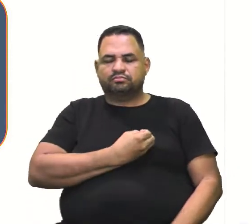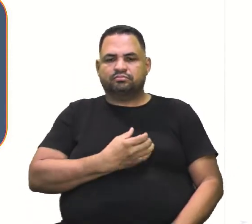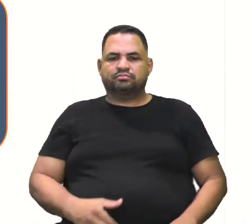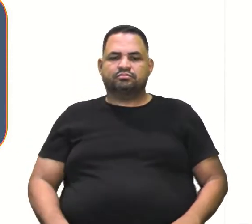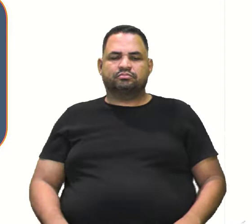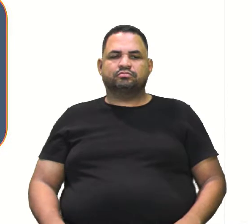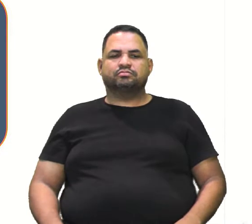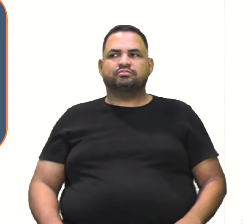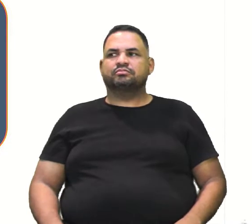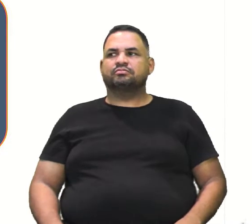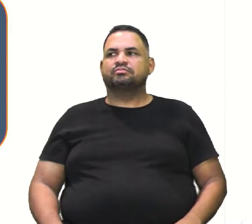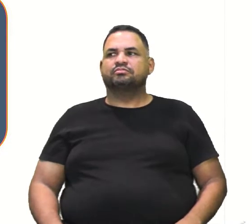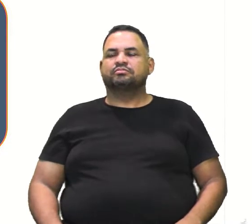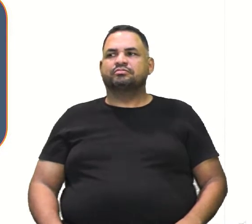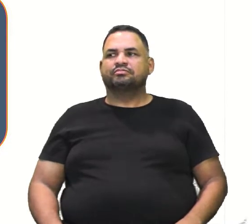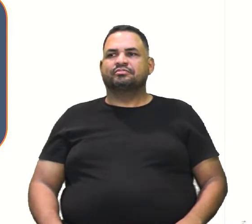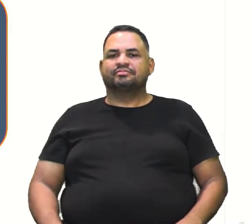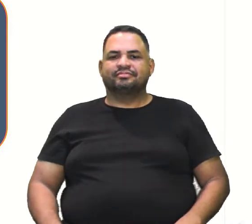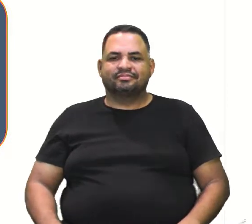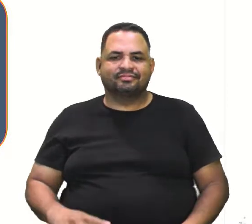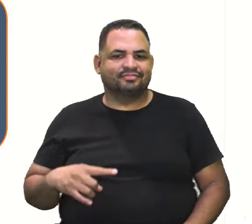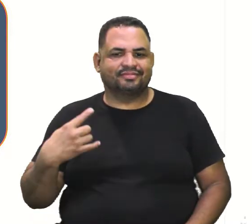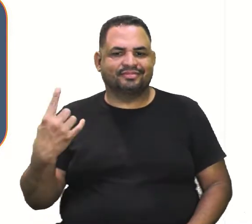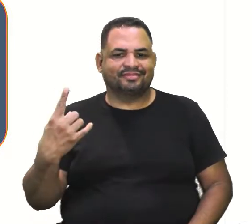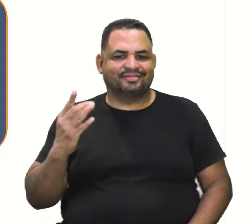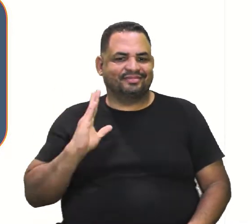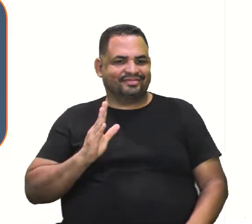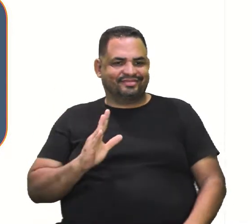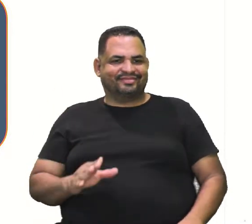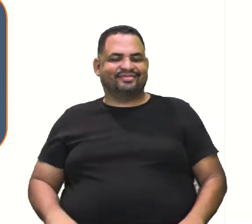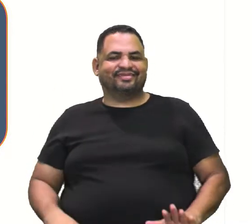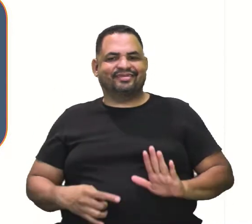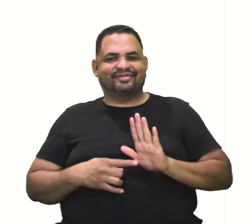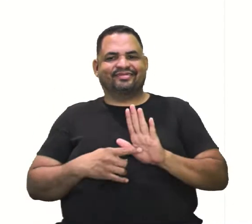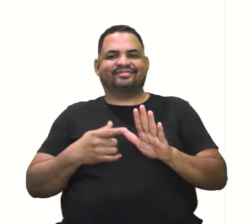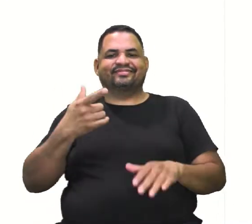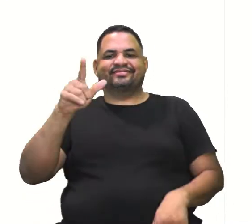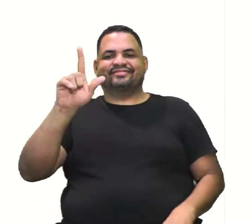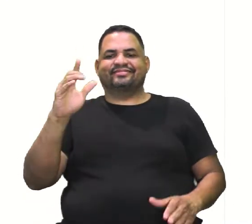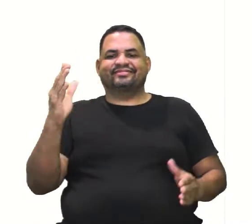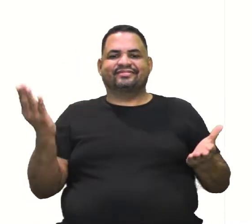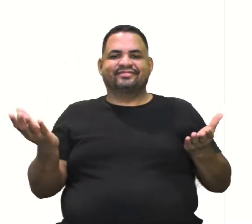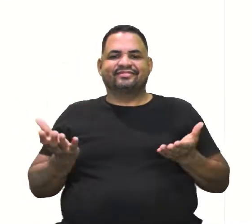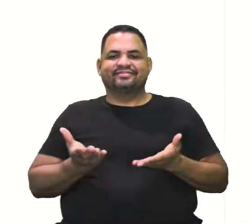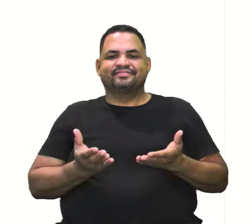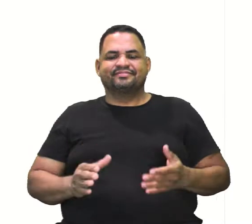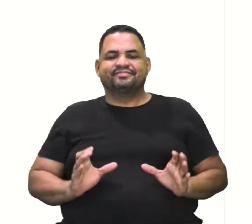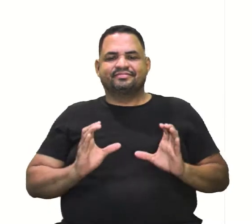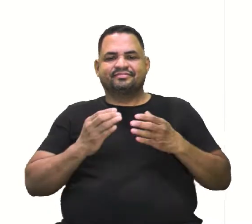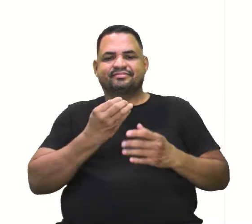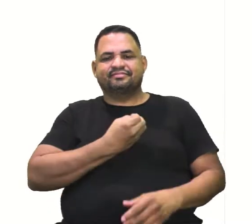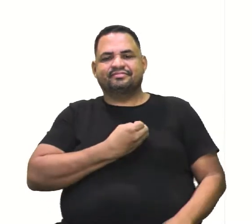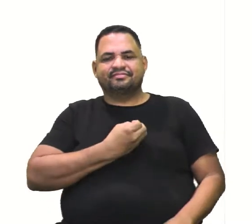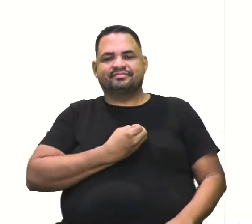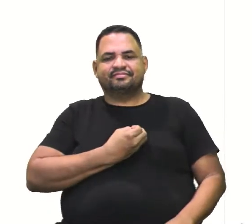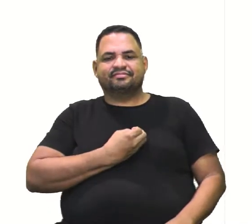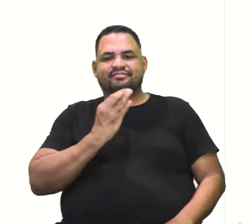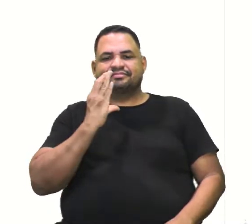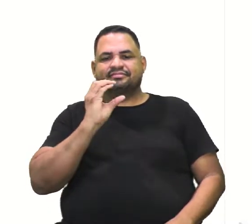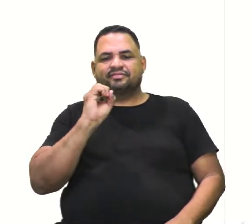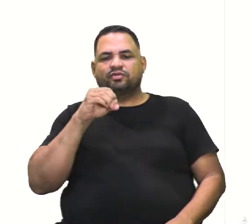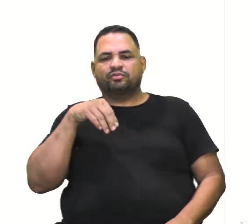conjunto numérico. Já não bastava só os que nós já tínhamos, vamos apresentar outro agora. O conjunto dos